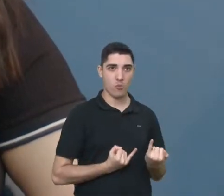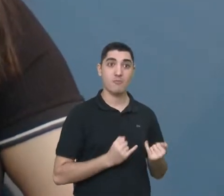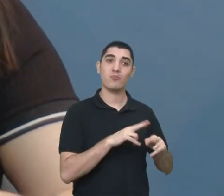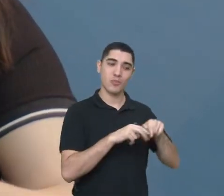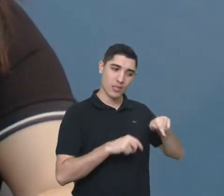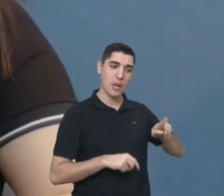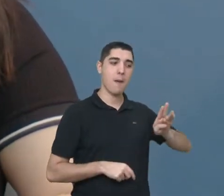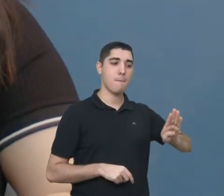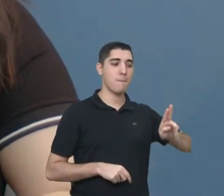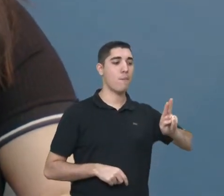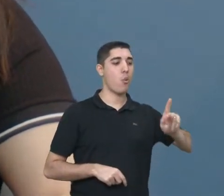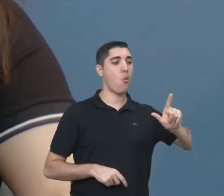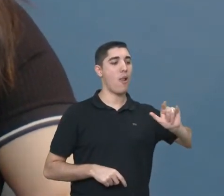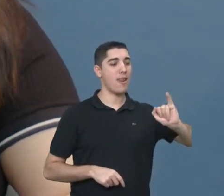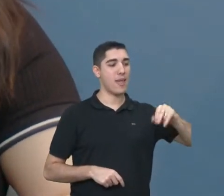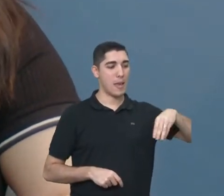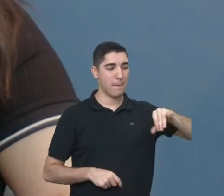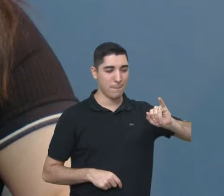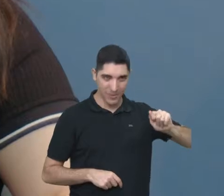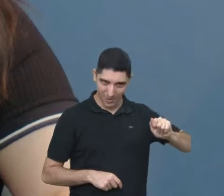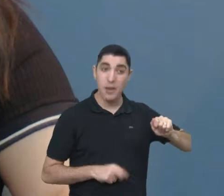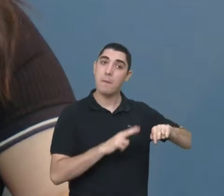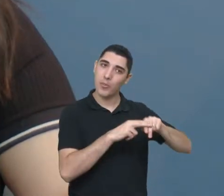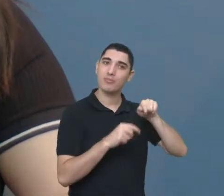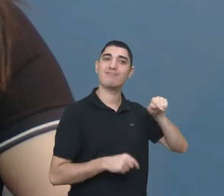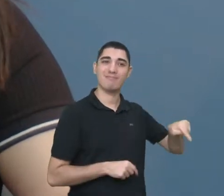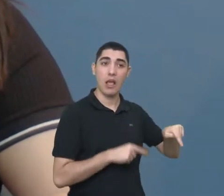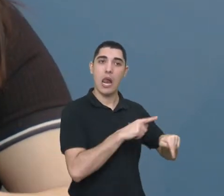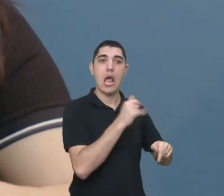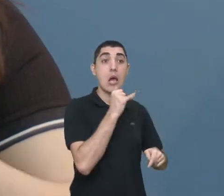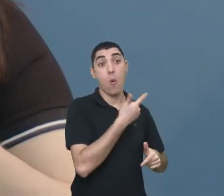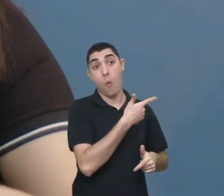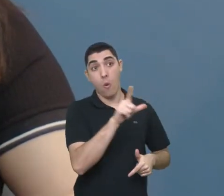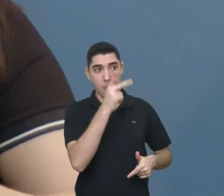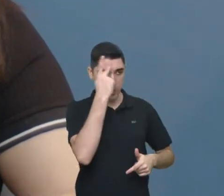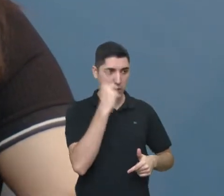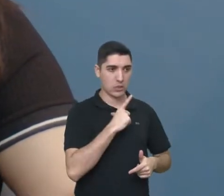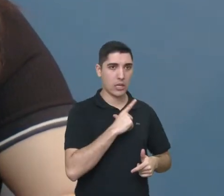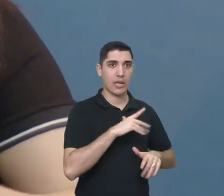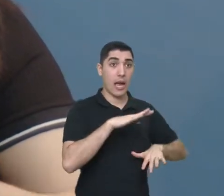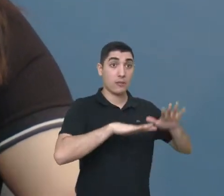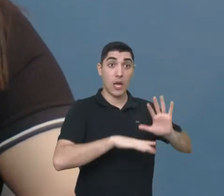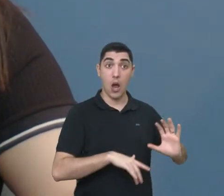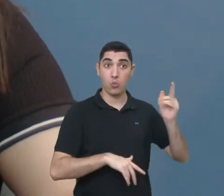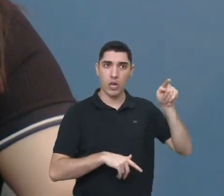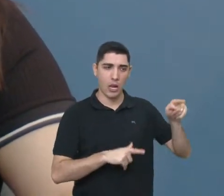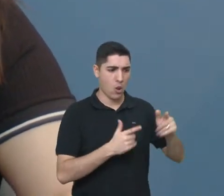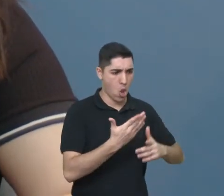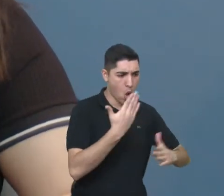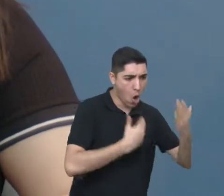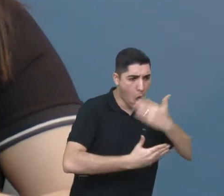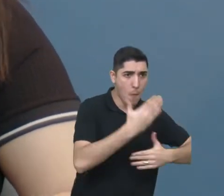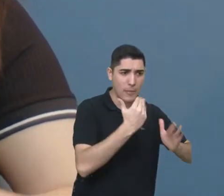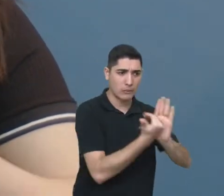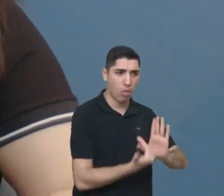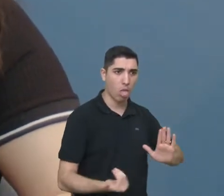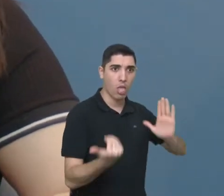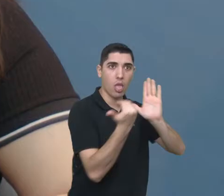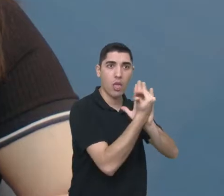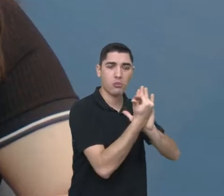vezes ela tem a bulimia acompanhada de uma compulsão alimentar. Então, ela tem vários episódios muito fortes de